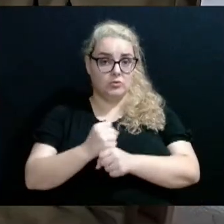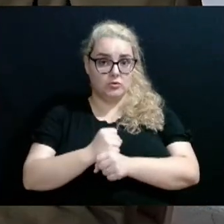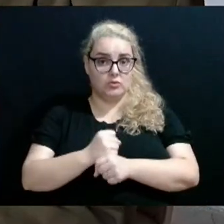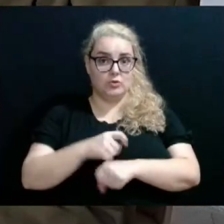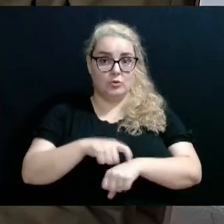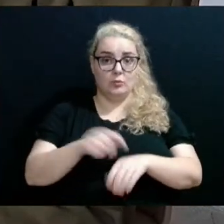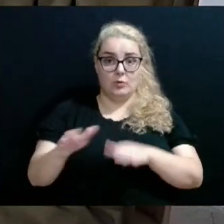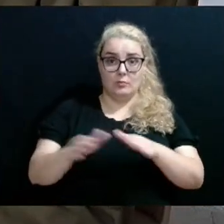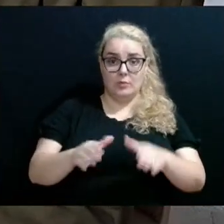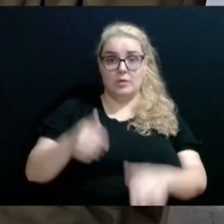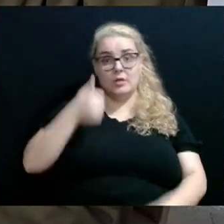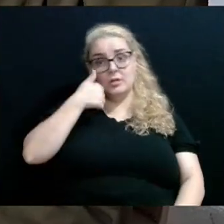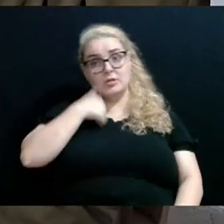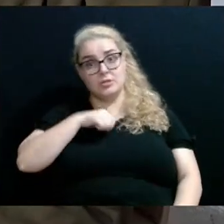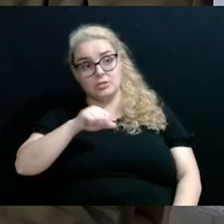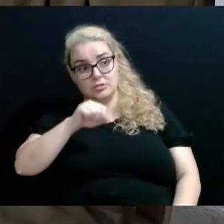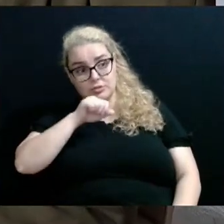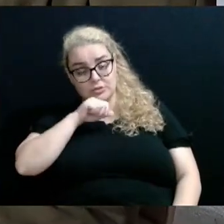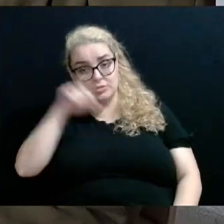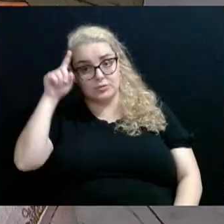Dia das Mães,